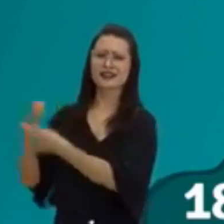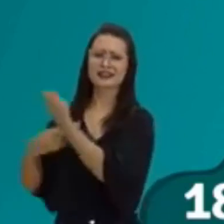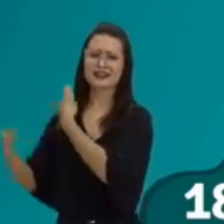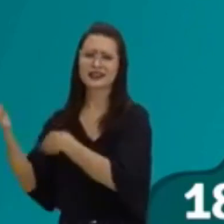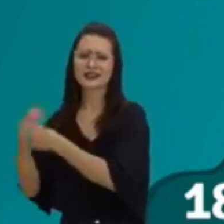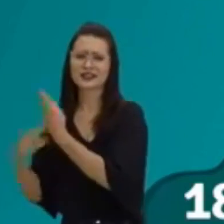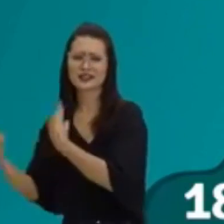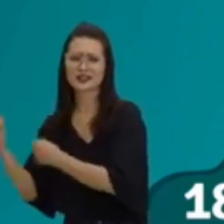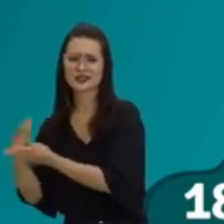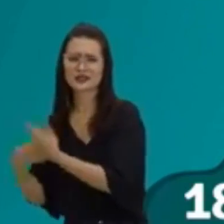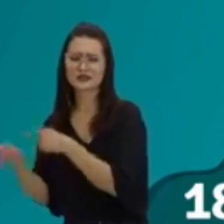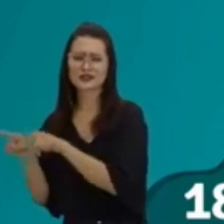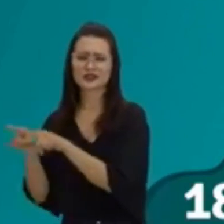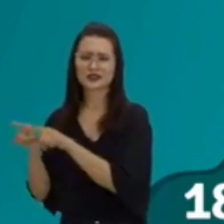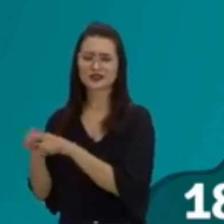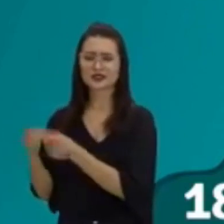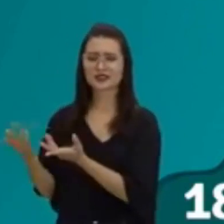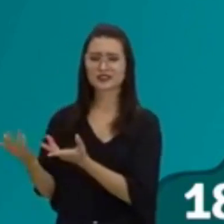Qual que é?